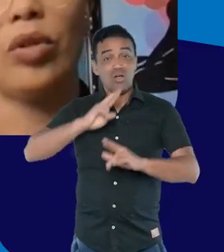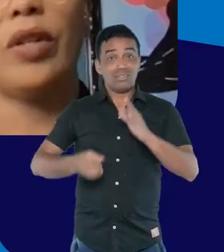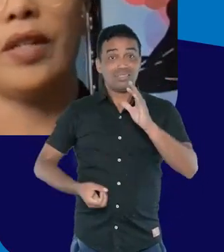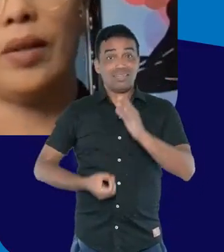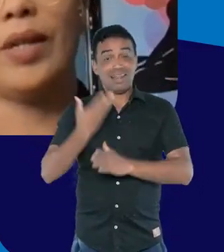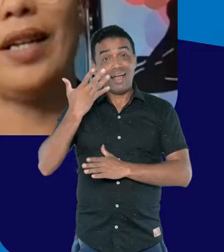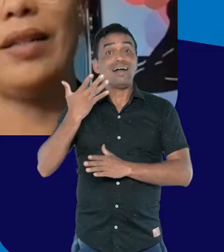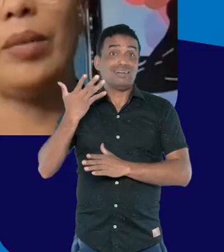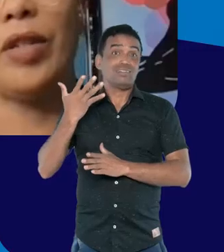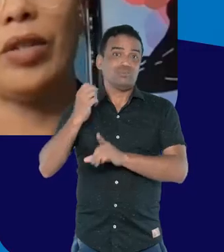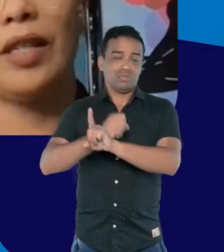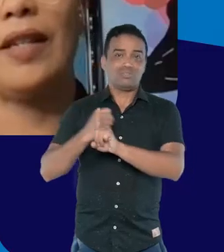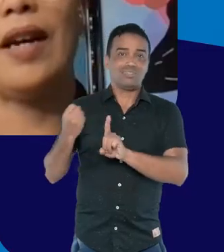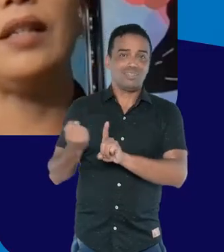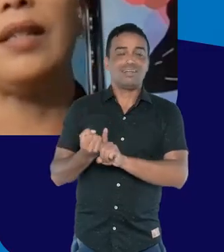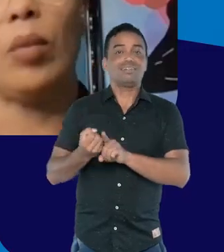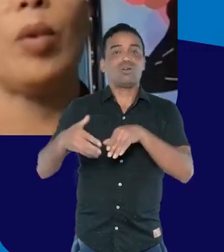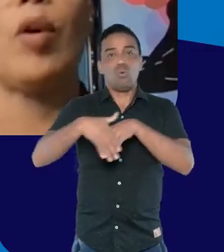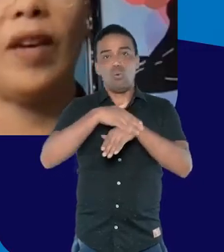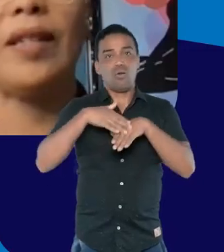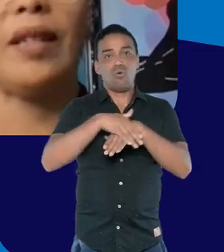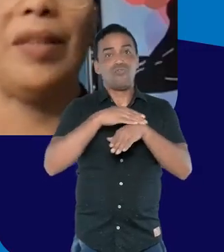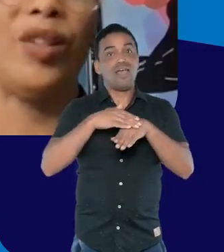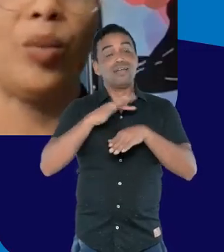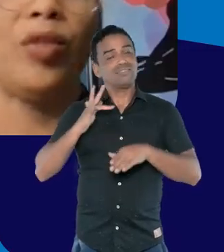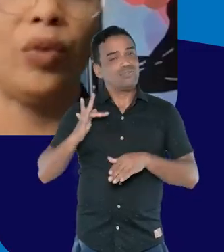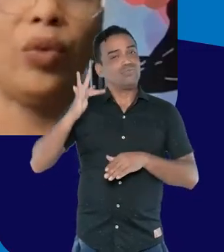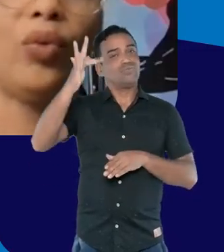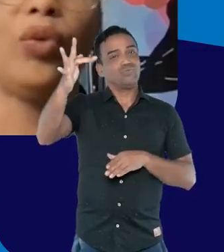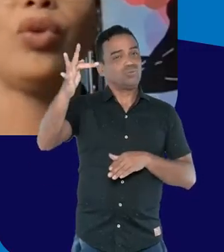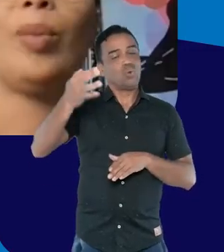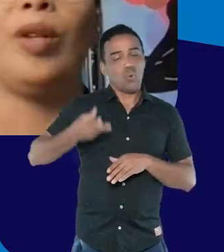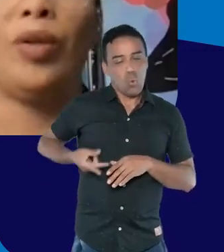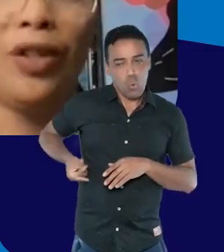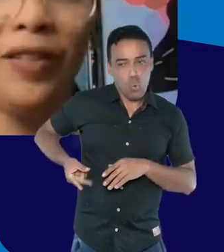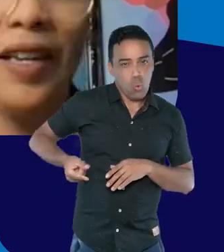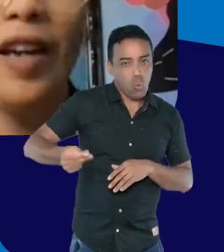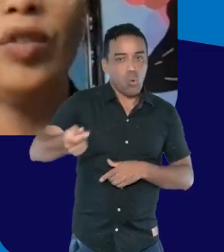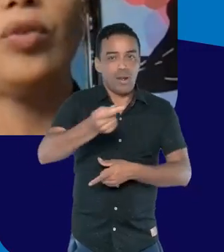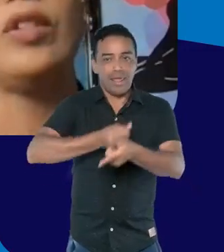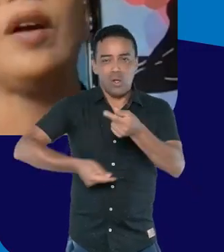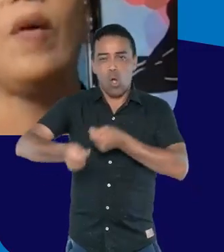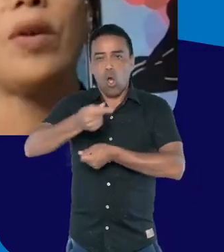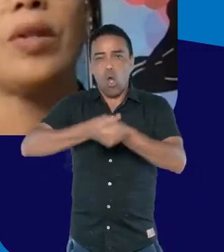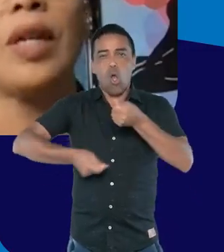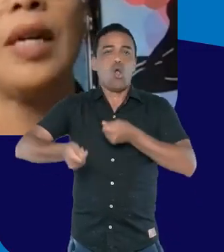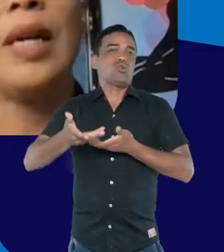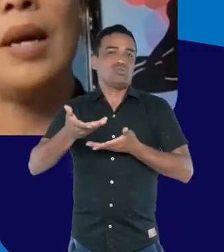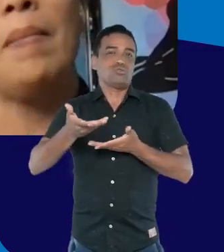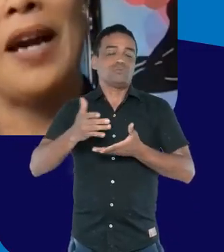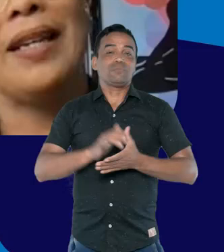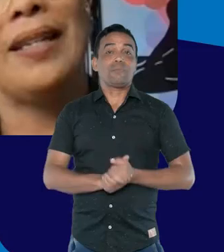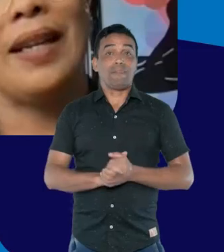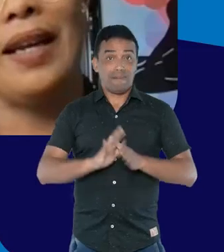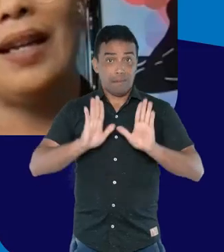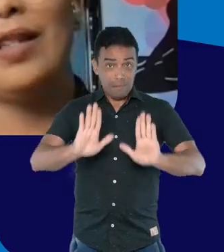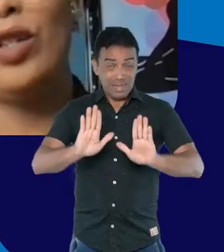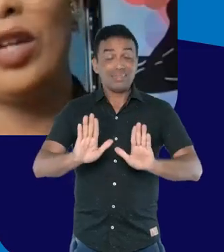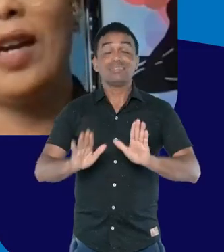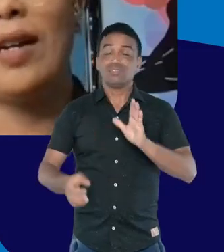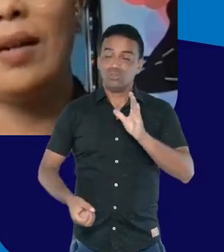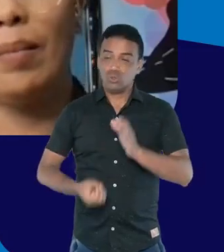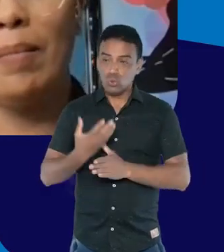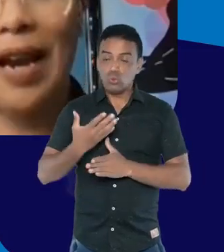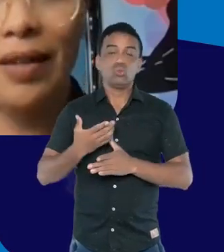dessas soluções que são criadas para a sociedade. Então, uma conversa também sobre o futuro, sobre longevidade dos negócios, mas